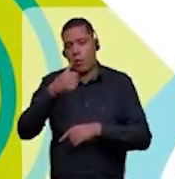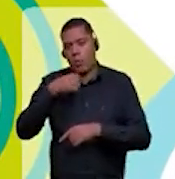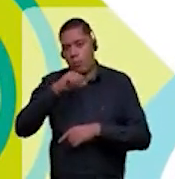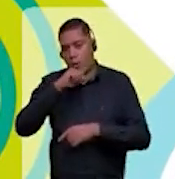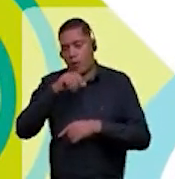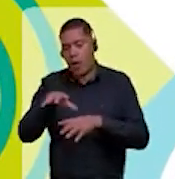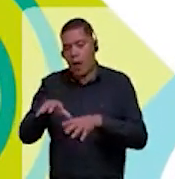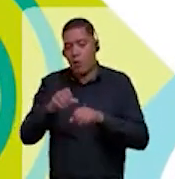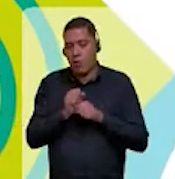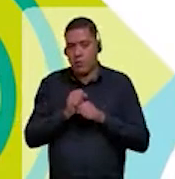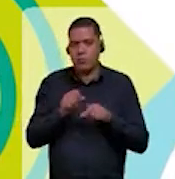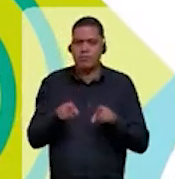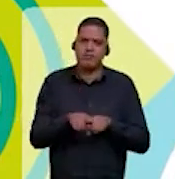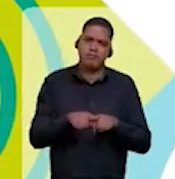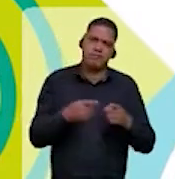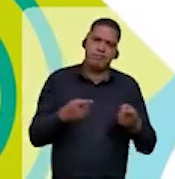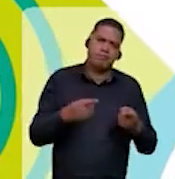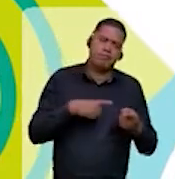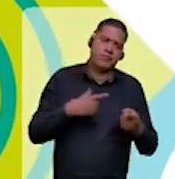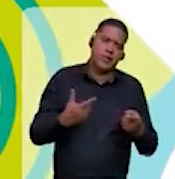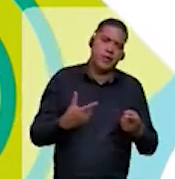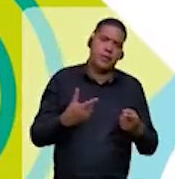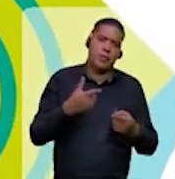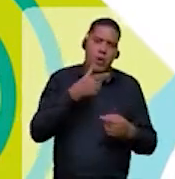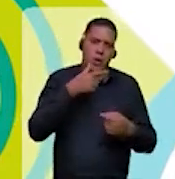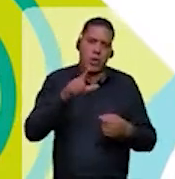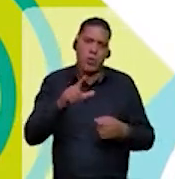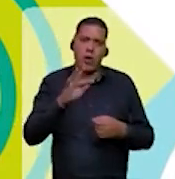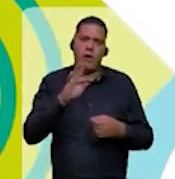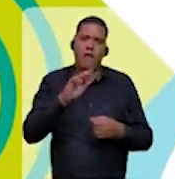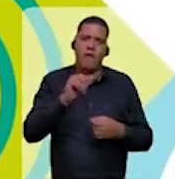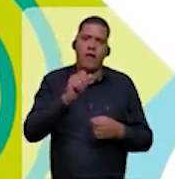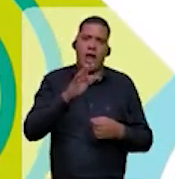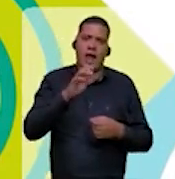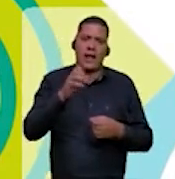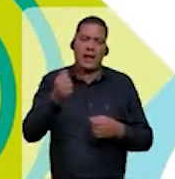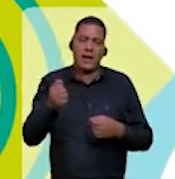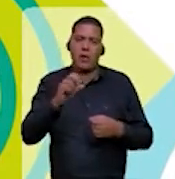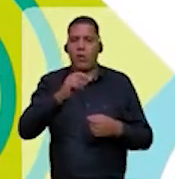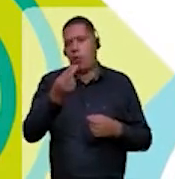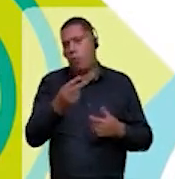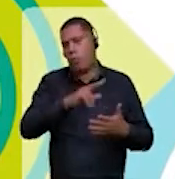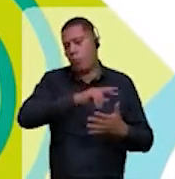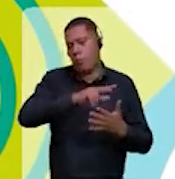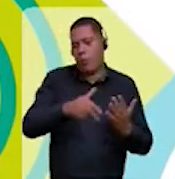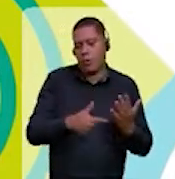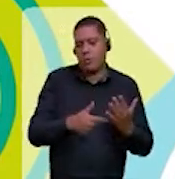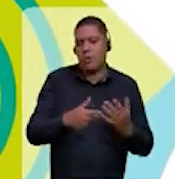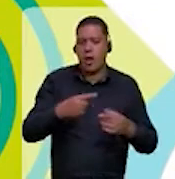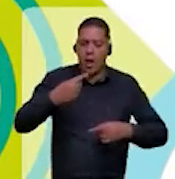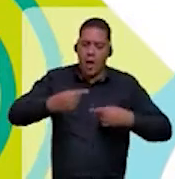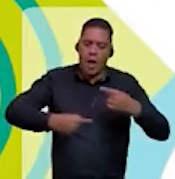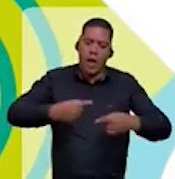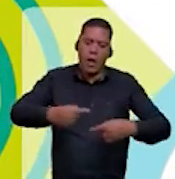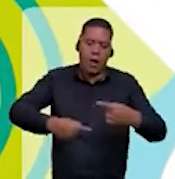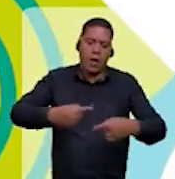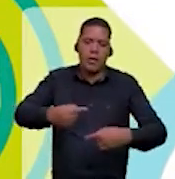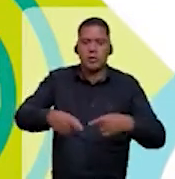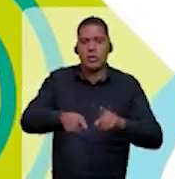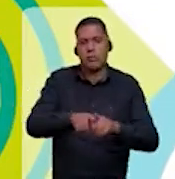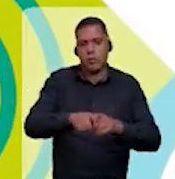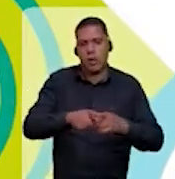de acolhimento e também se desdobra em uma língua fratria língua múltipla herança e tesouro nossos